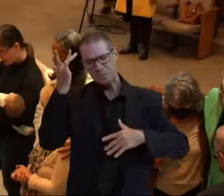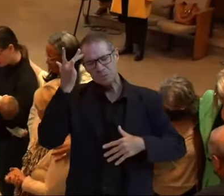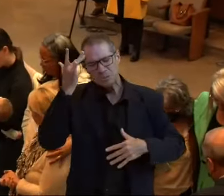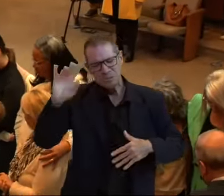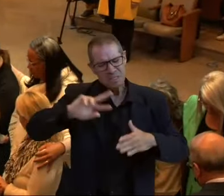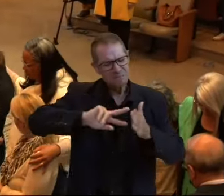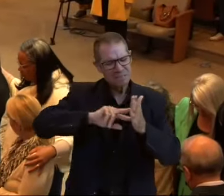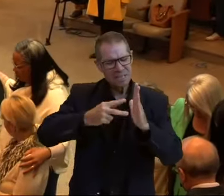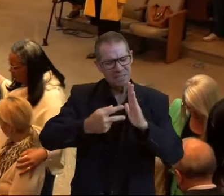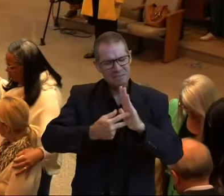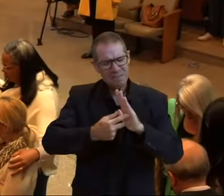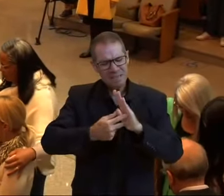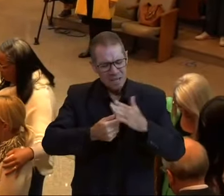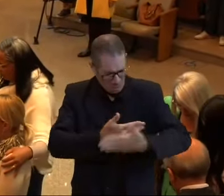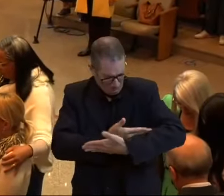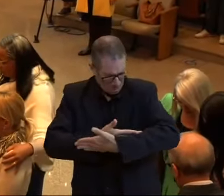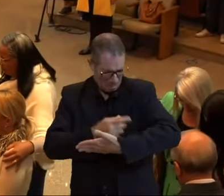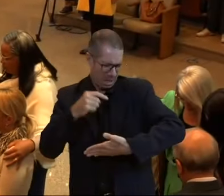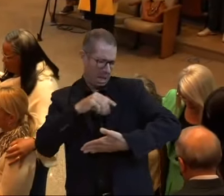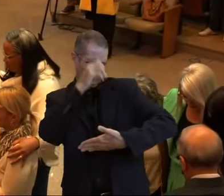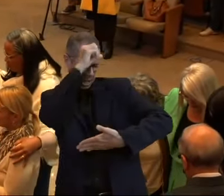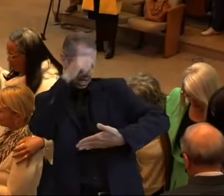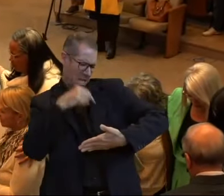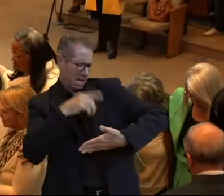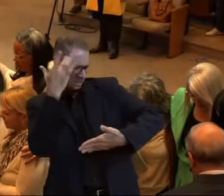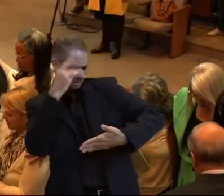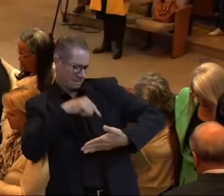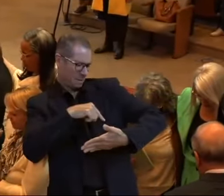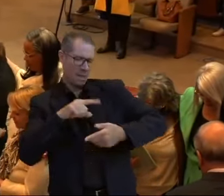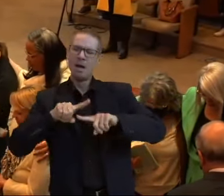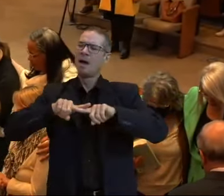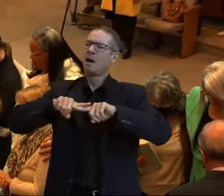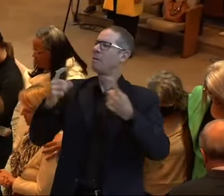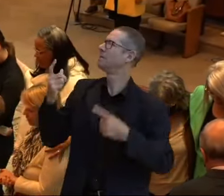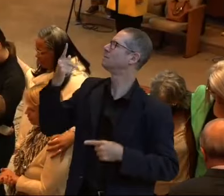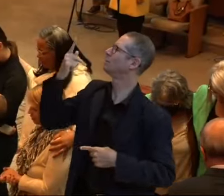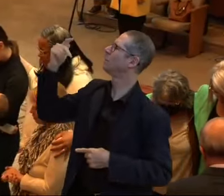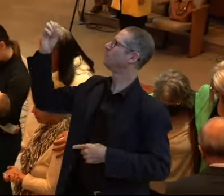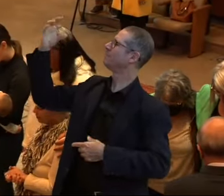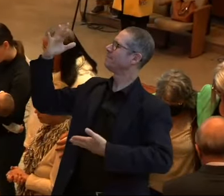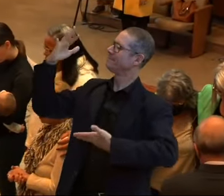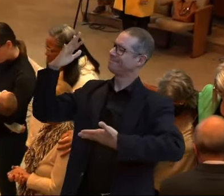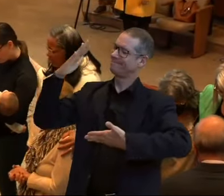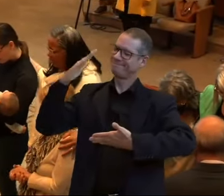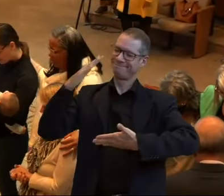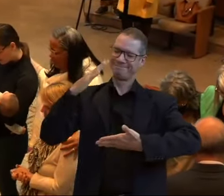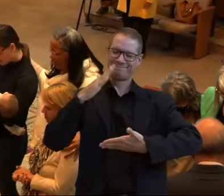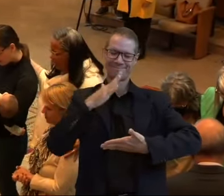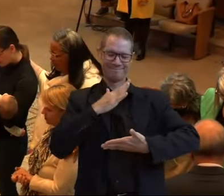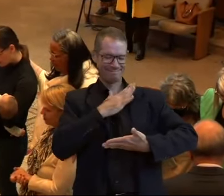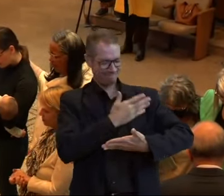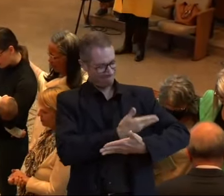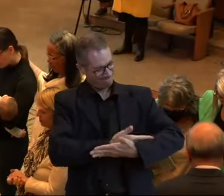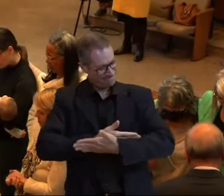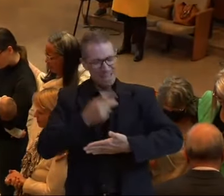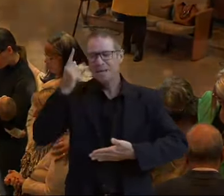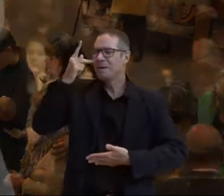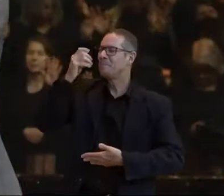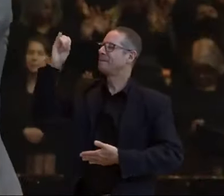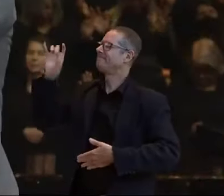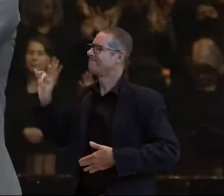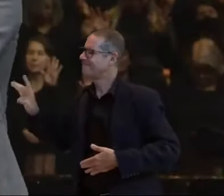nem o que significa para um bebê isso, mas que a tua bênção esteja sobre esse bebê. Ó Pai,